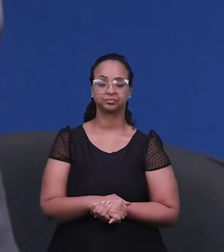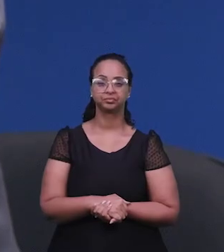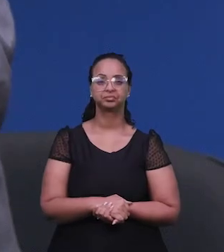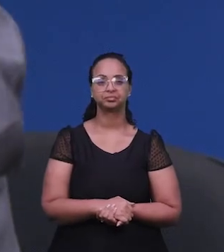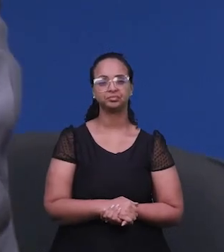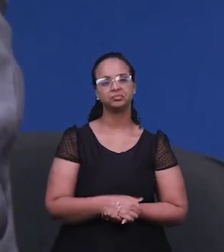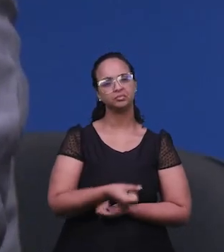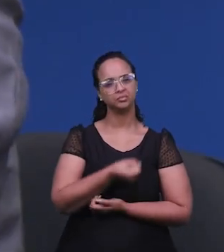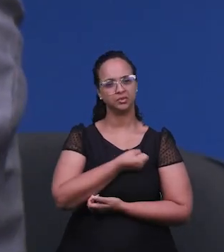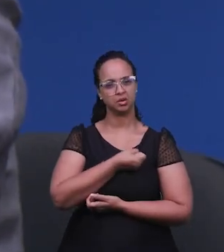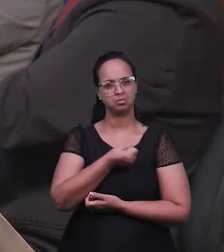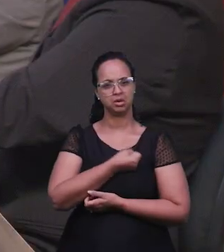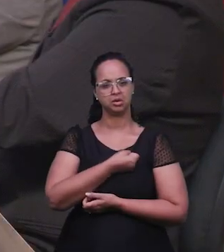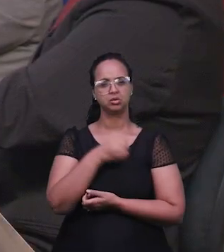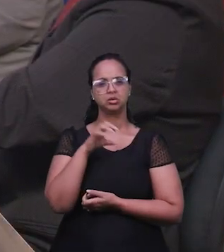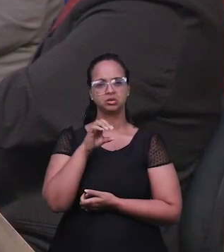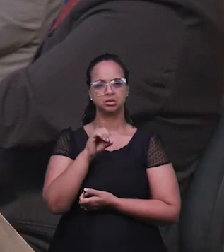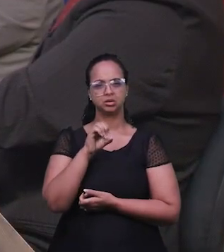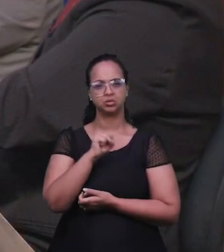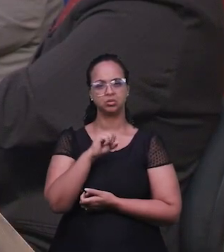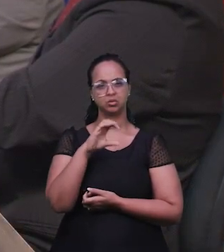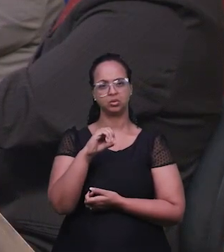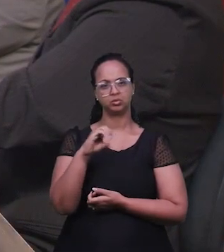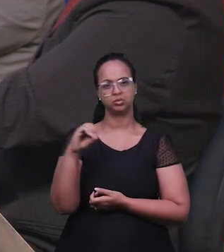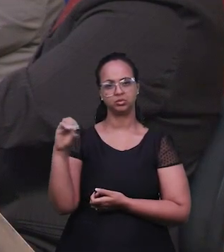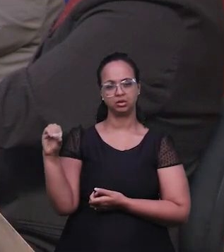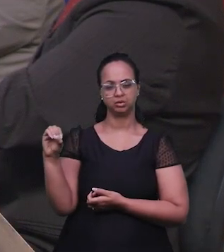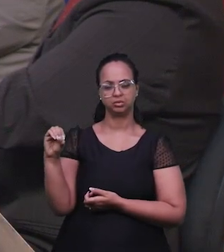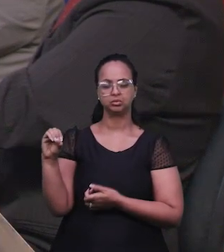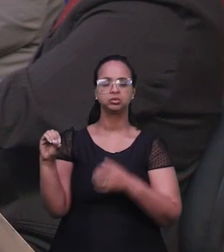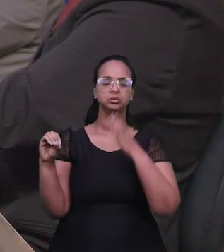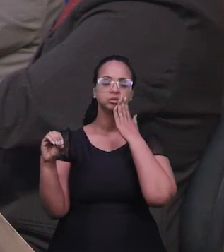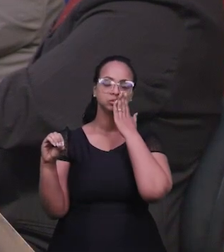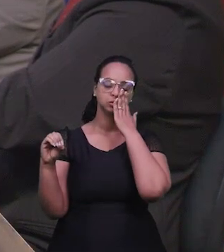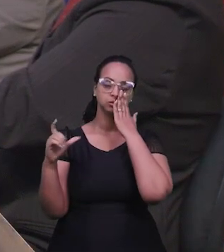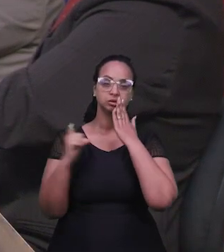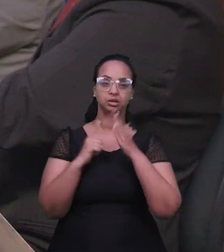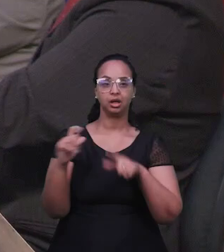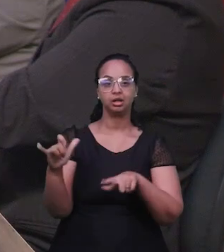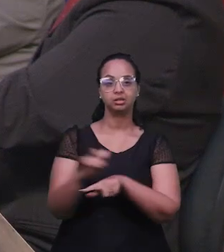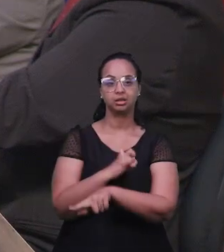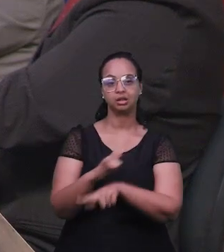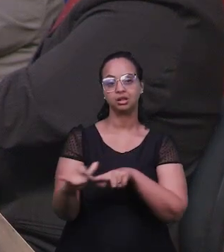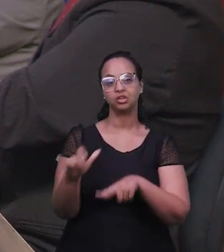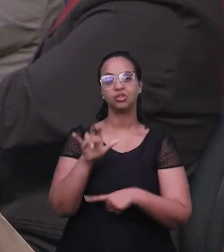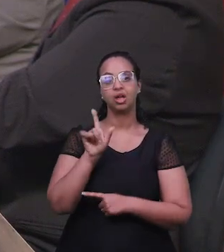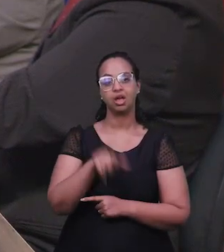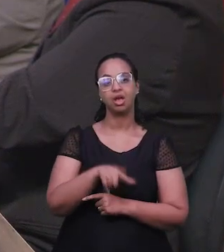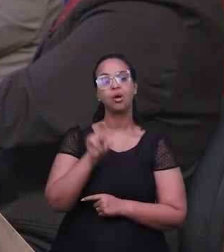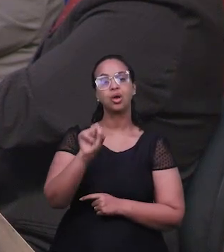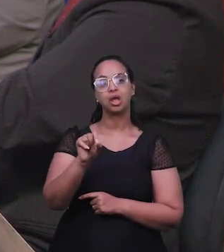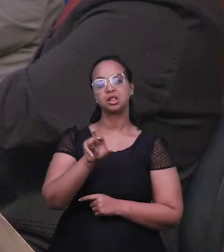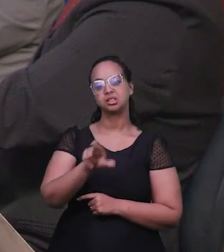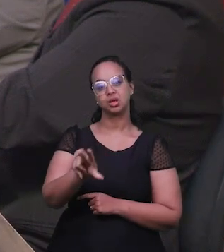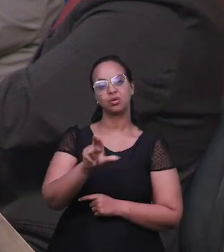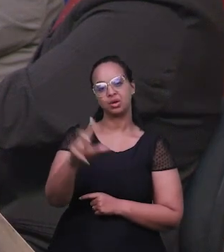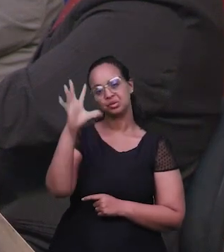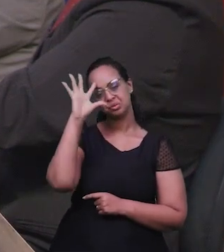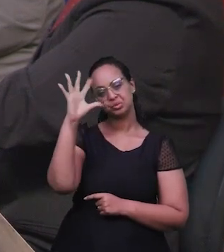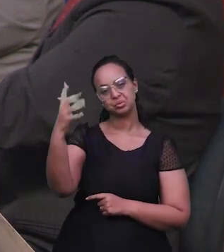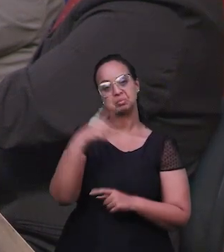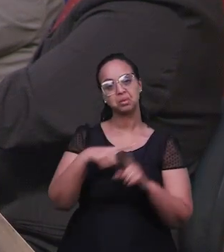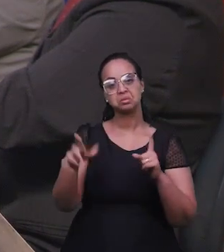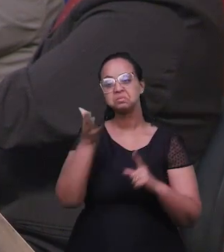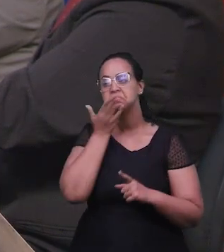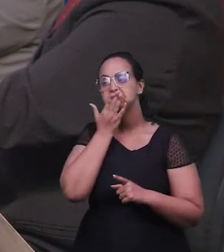O 0800 é o meio, esse que o pastor Edson Gomes falou ainda há pouco, ele não é a solução, mas ele é o meio para